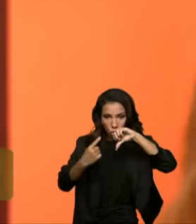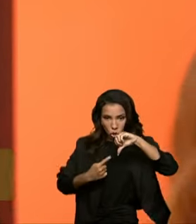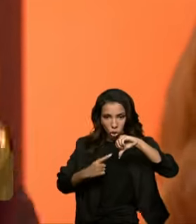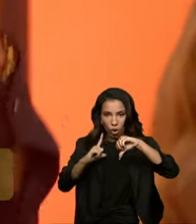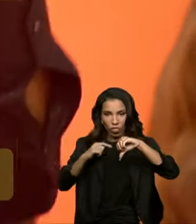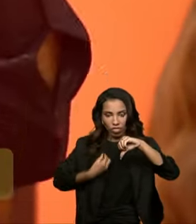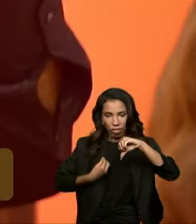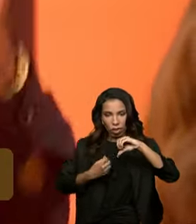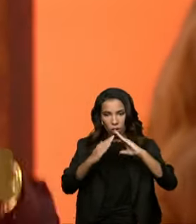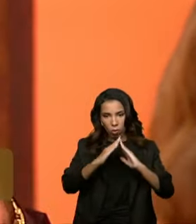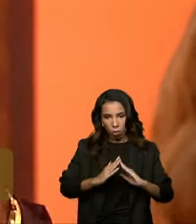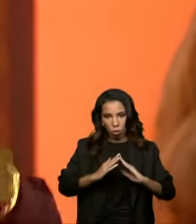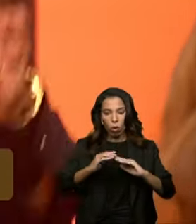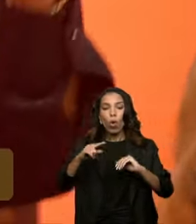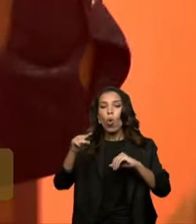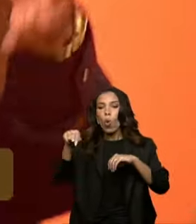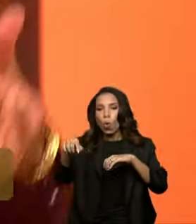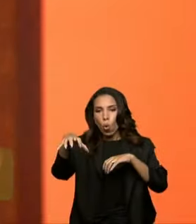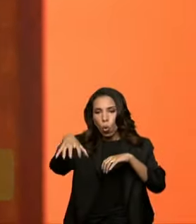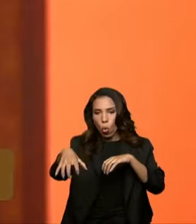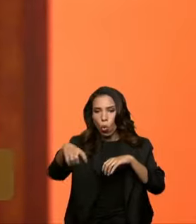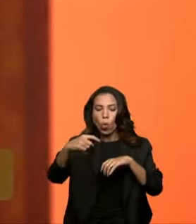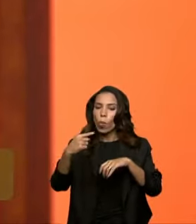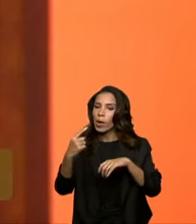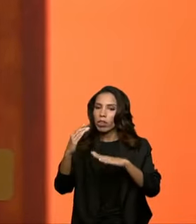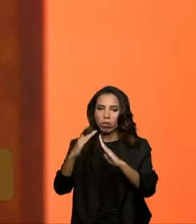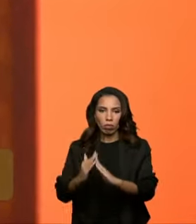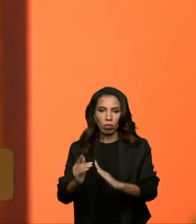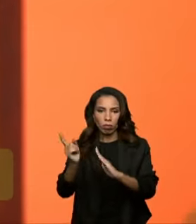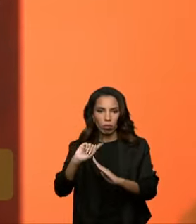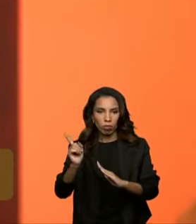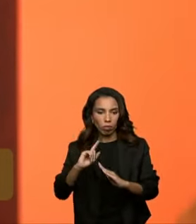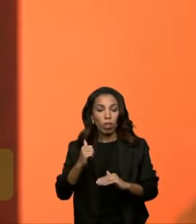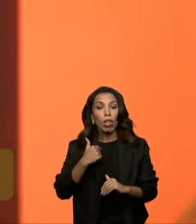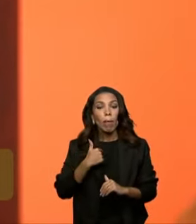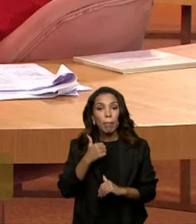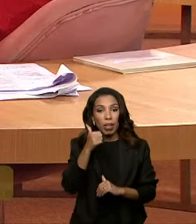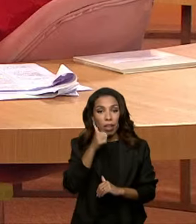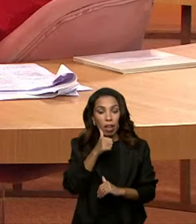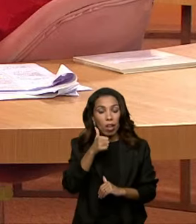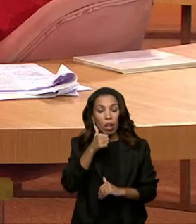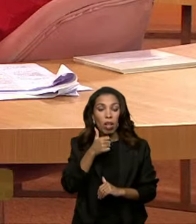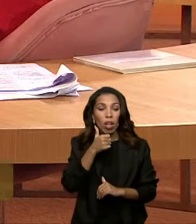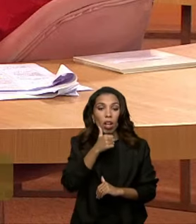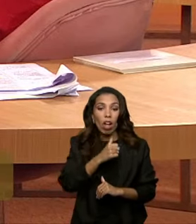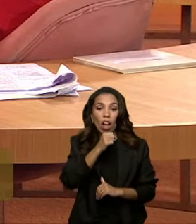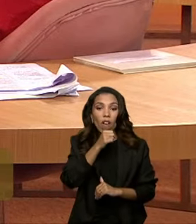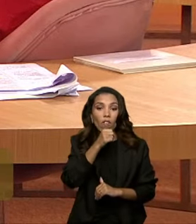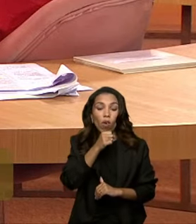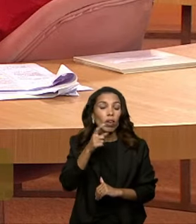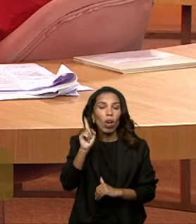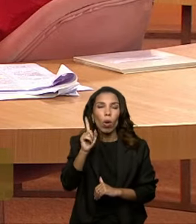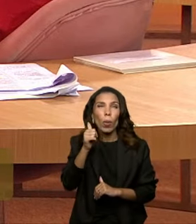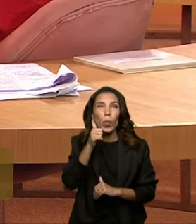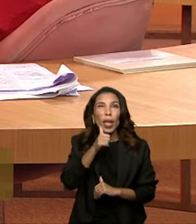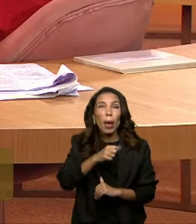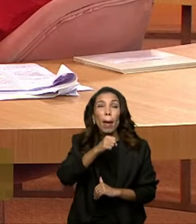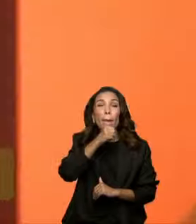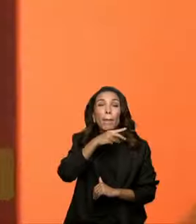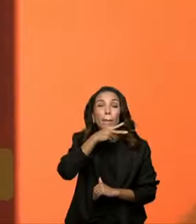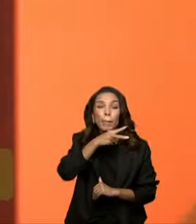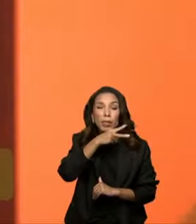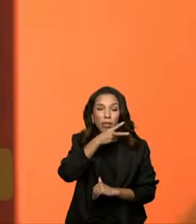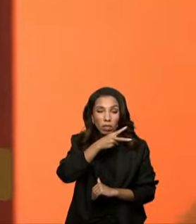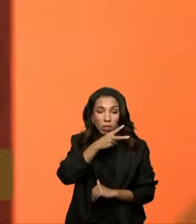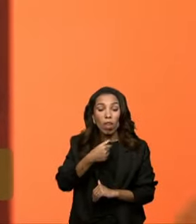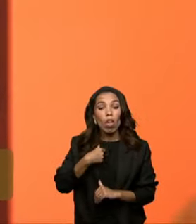ilha que tem uma água, um rio por dentro, é a ilha onde minha bisavó nasceu, Santo Antão, né? E eu tive o